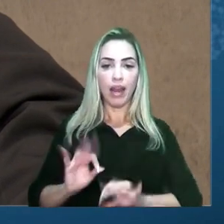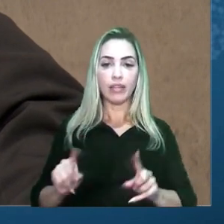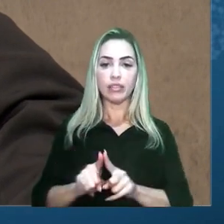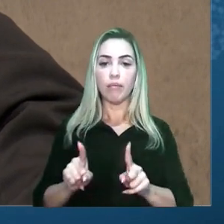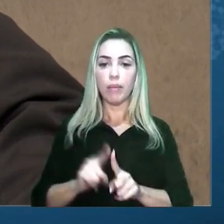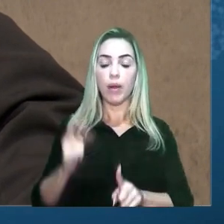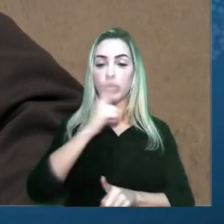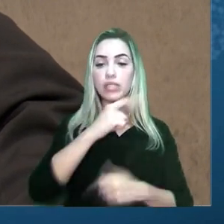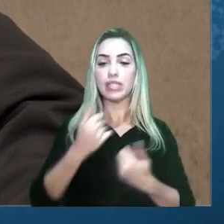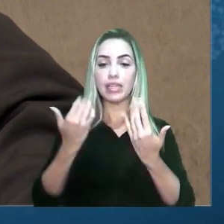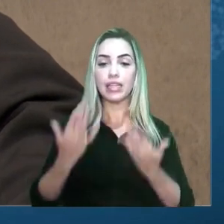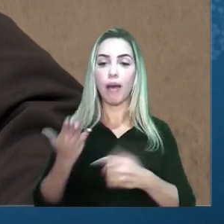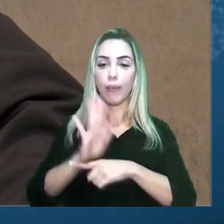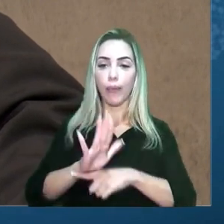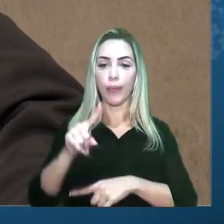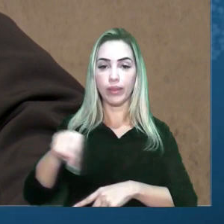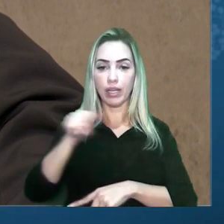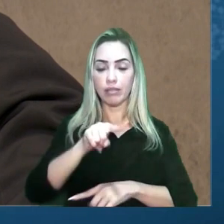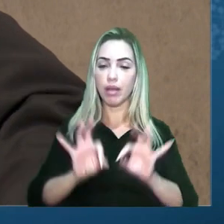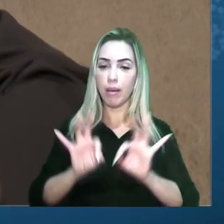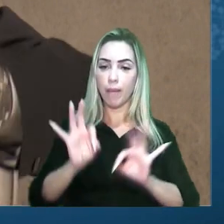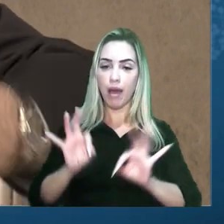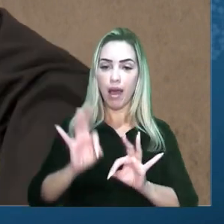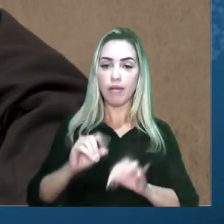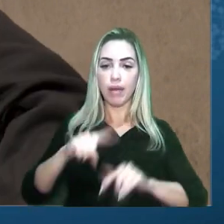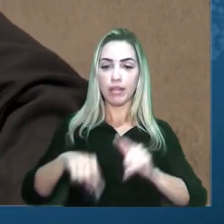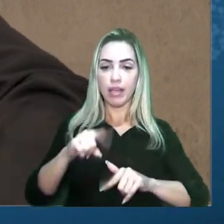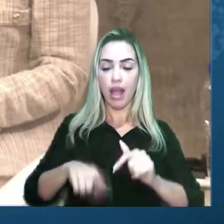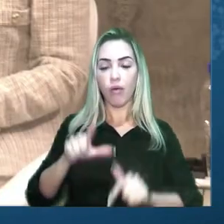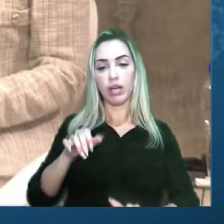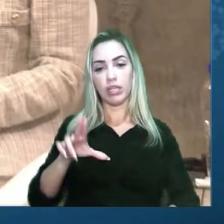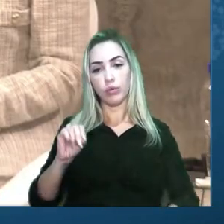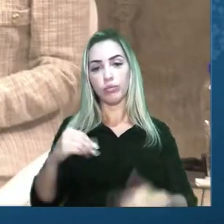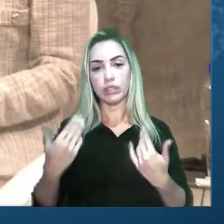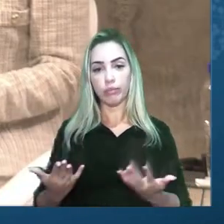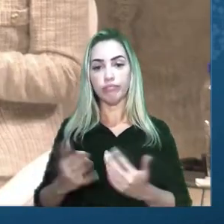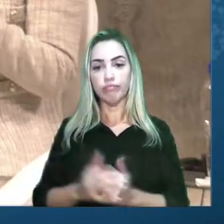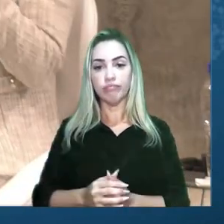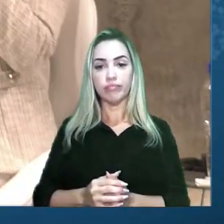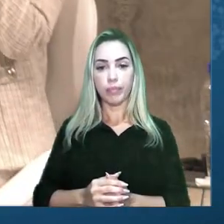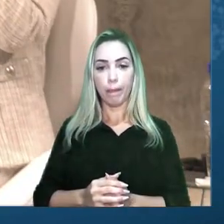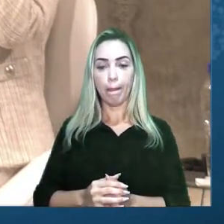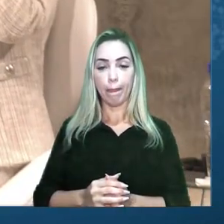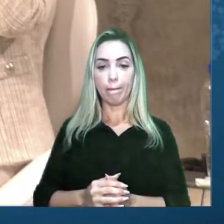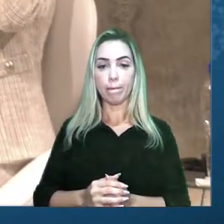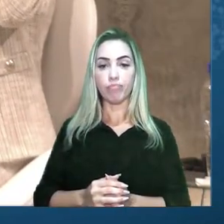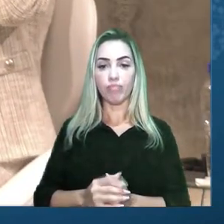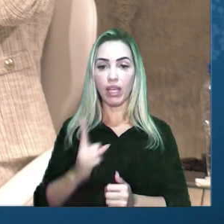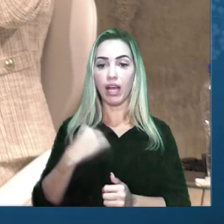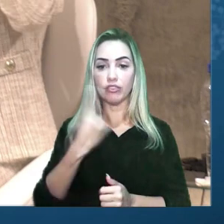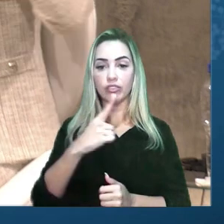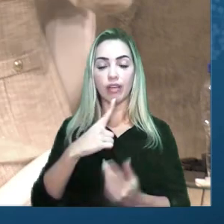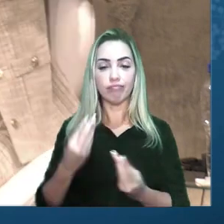essa contribuição no preparo dos lotes clínicos. Então, a gente, né, está bastante sensível a isso